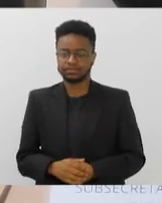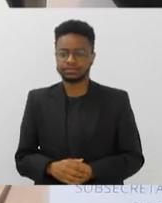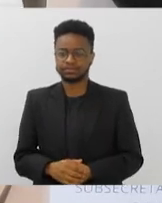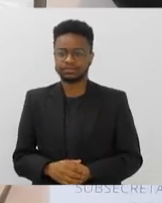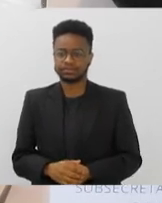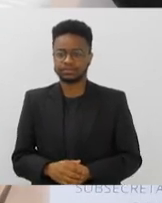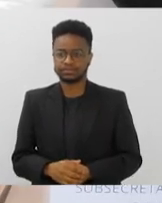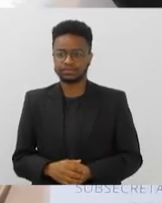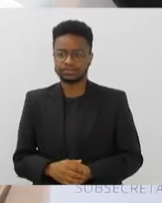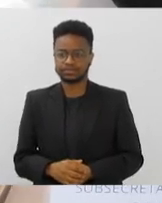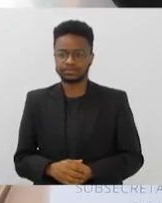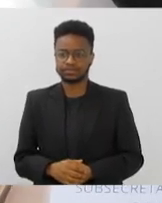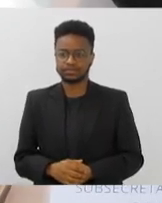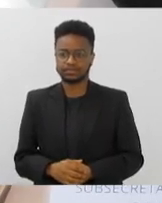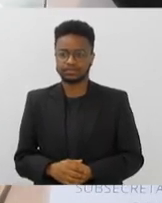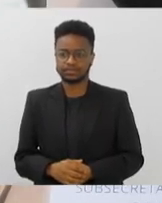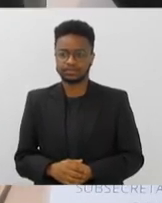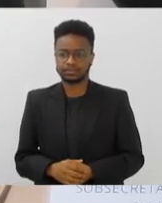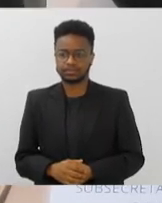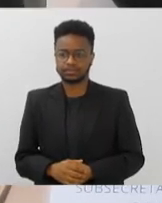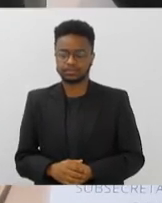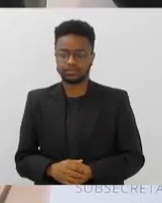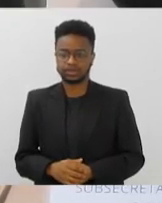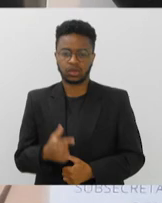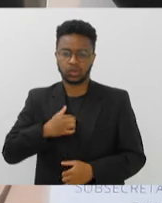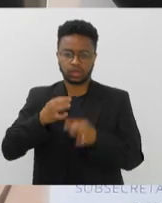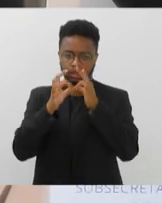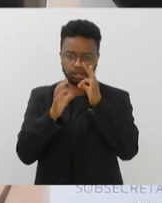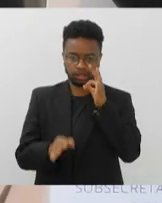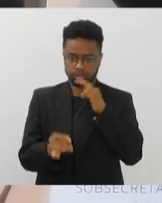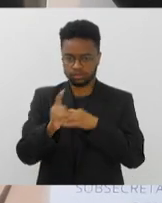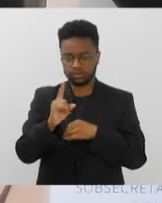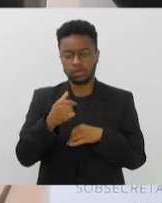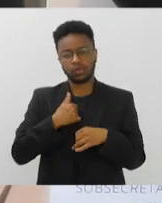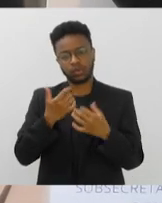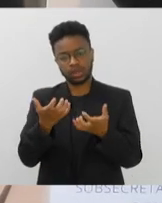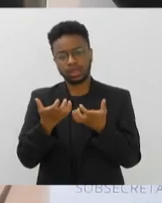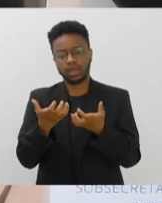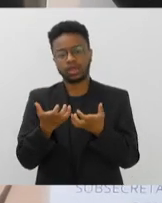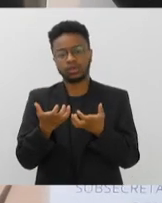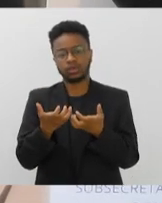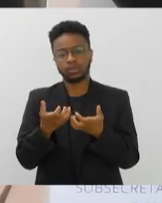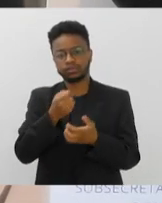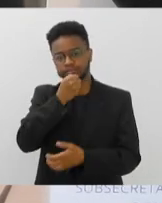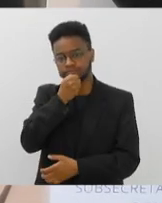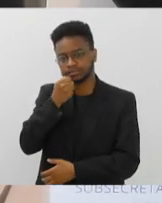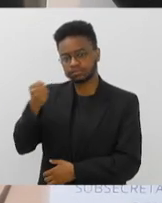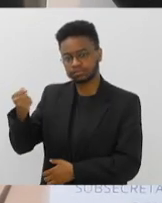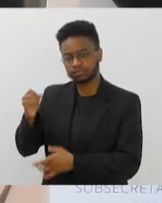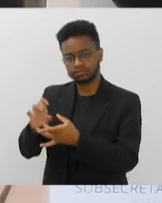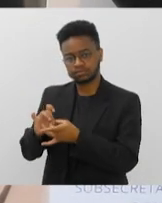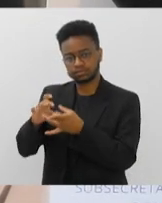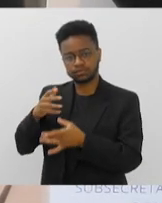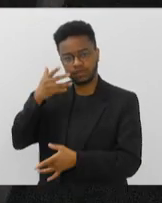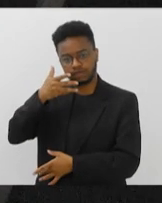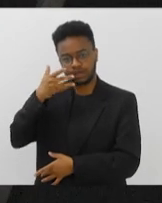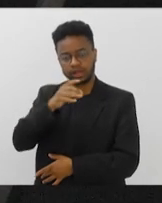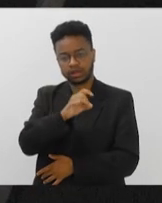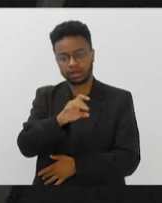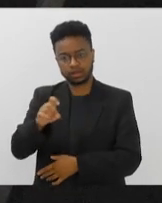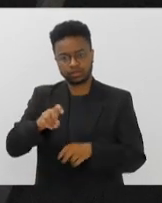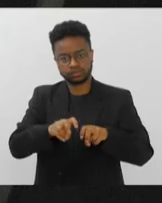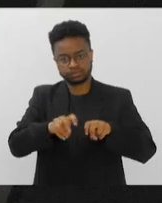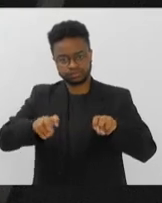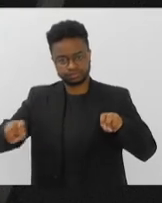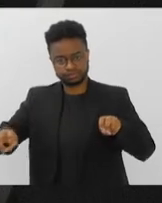letra eh já Sem muitas delongas eu quero aqui já passar e conceder a fala aos membros da mesa